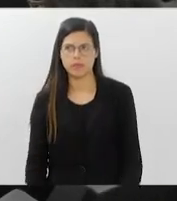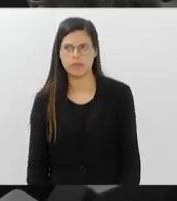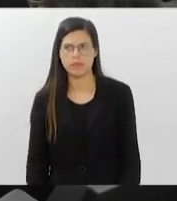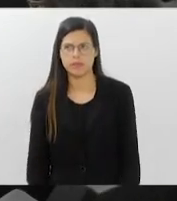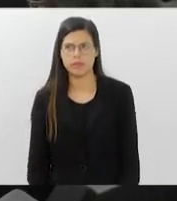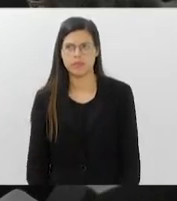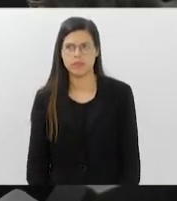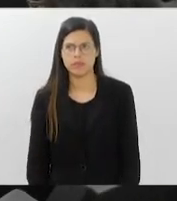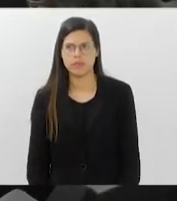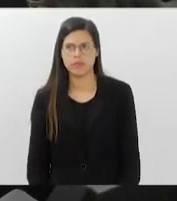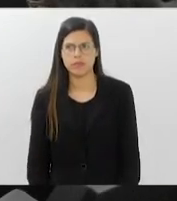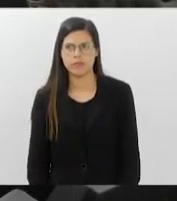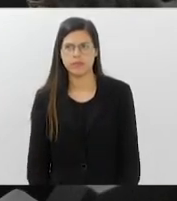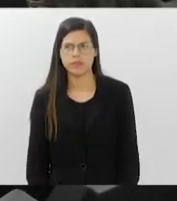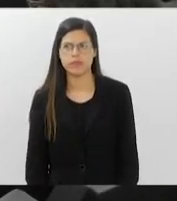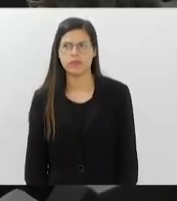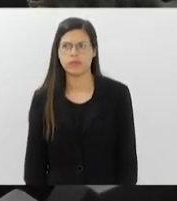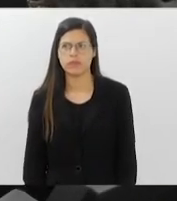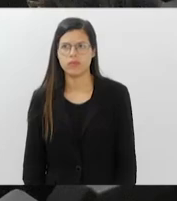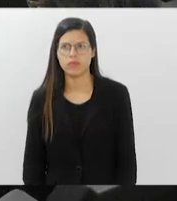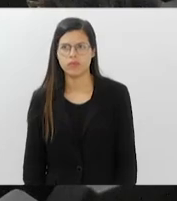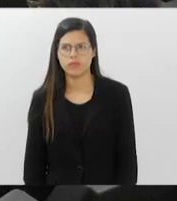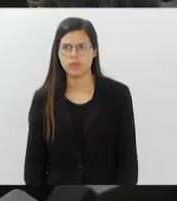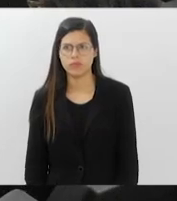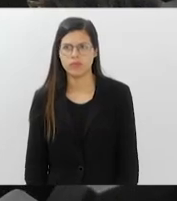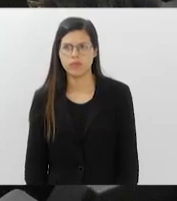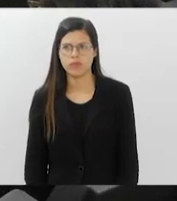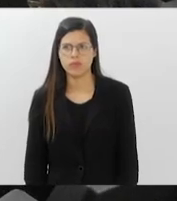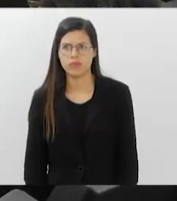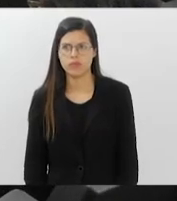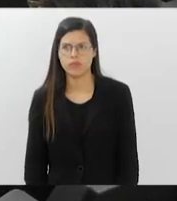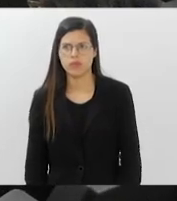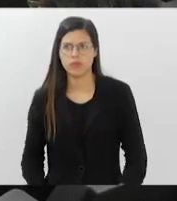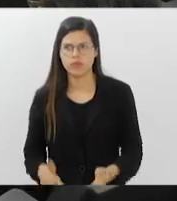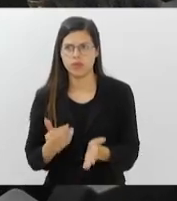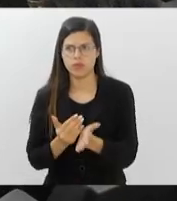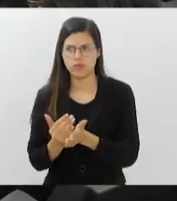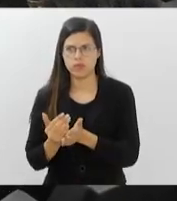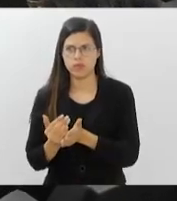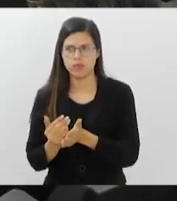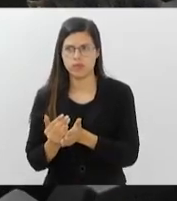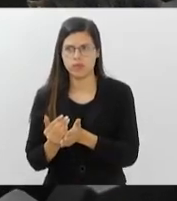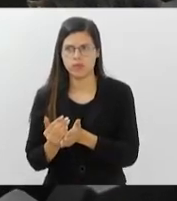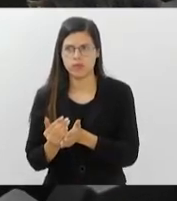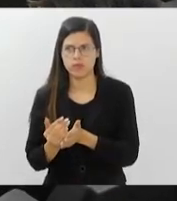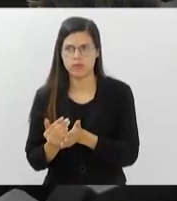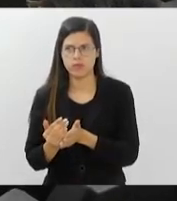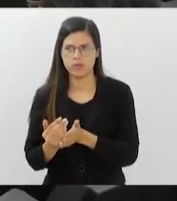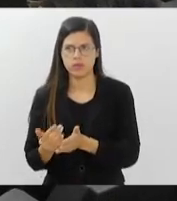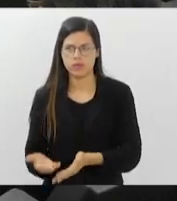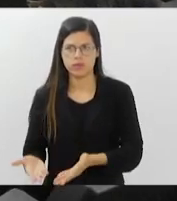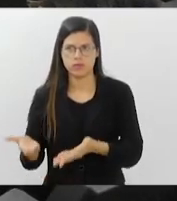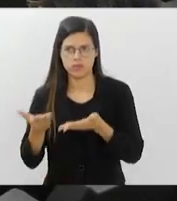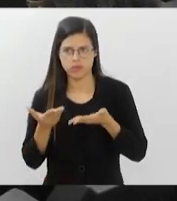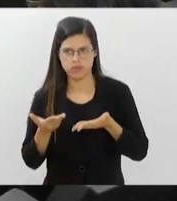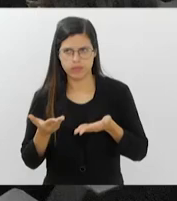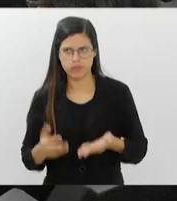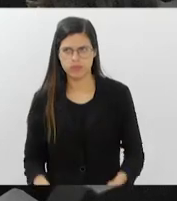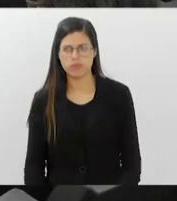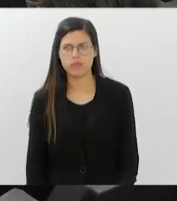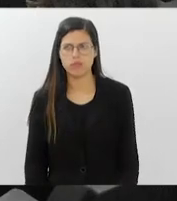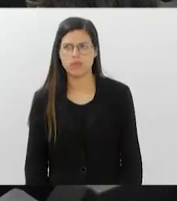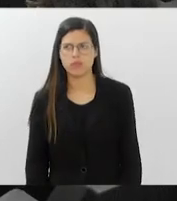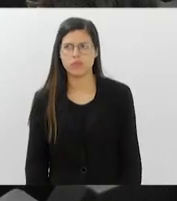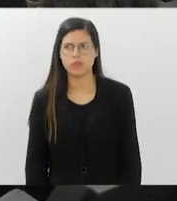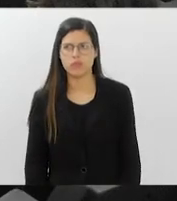primeiro então vamos começar com a Bea saudação dos nossos convidados é isso não